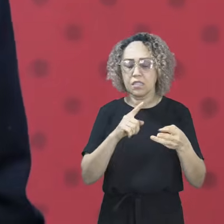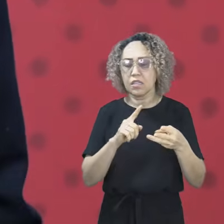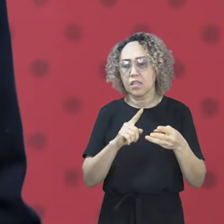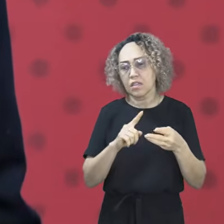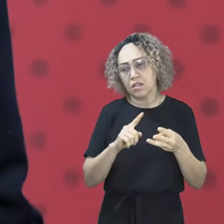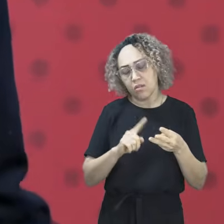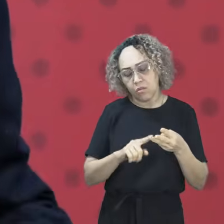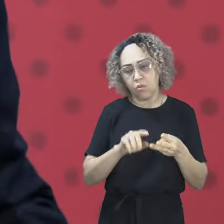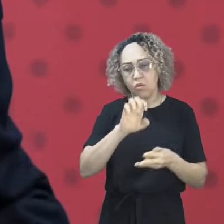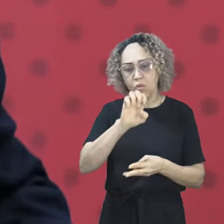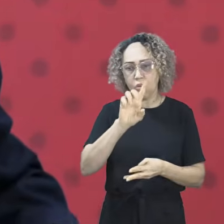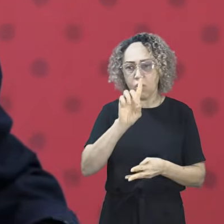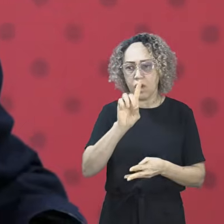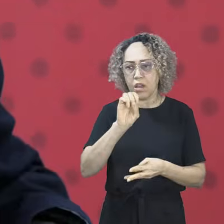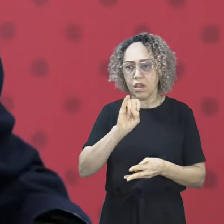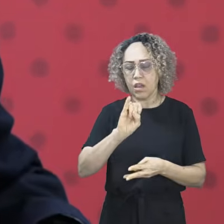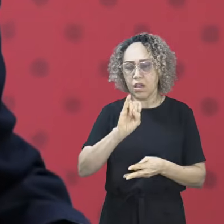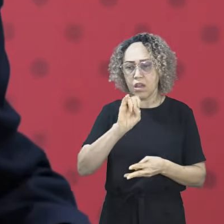agora, não é?